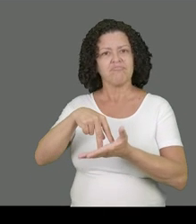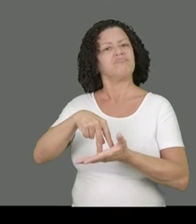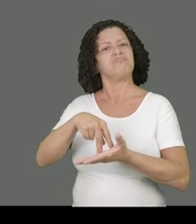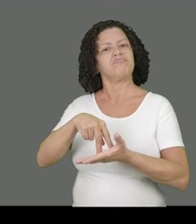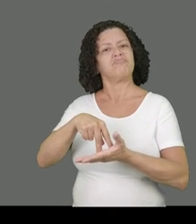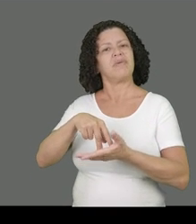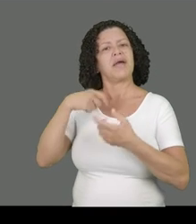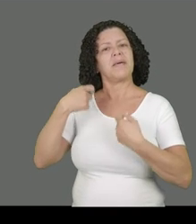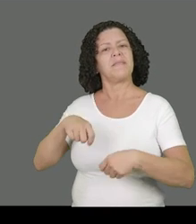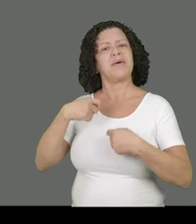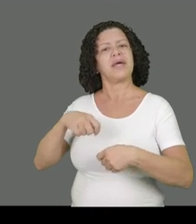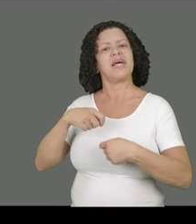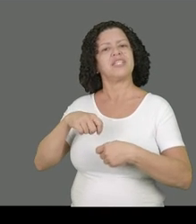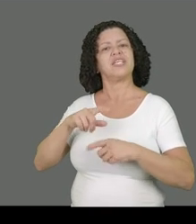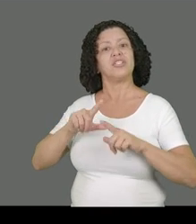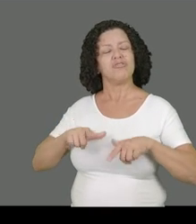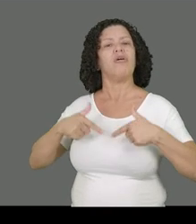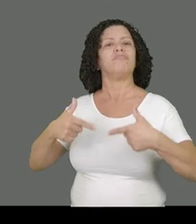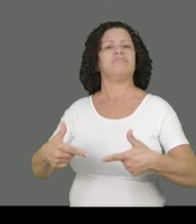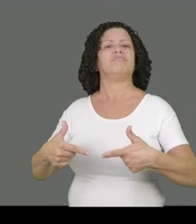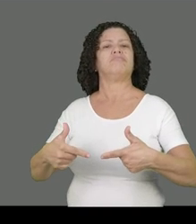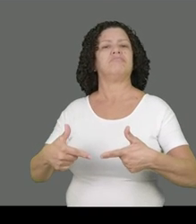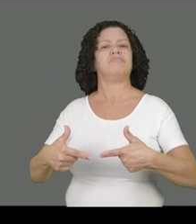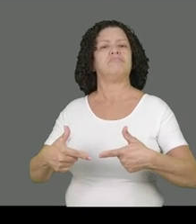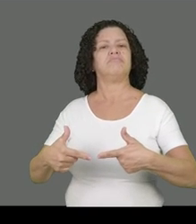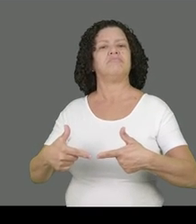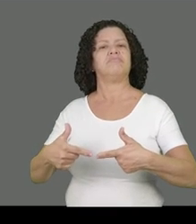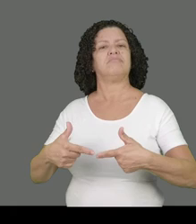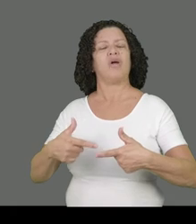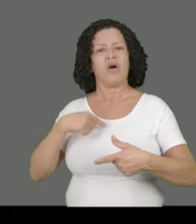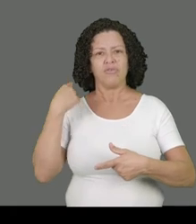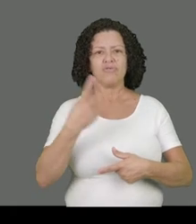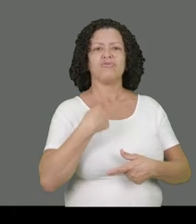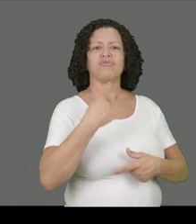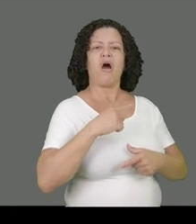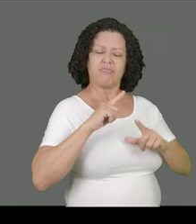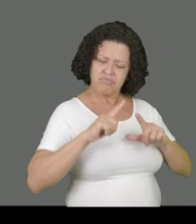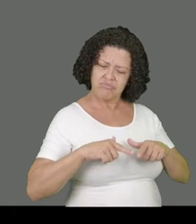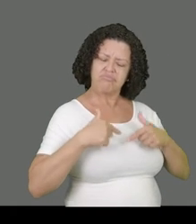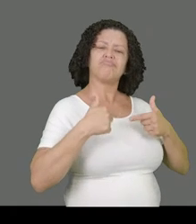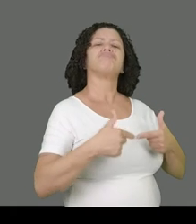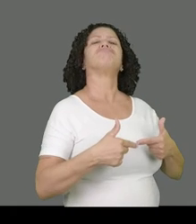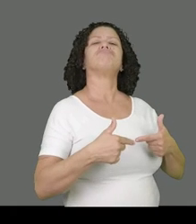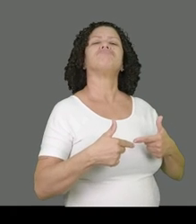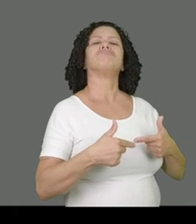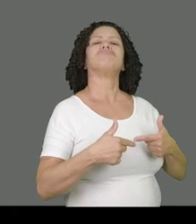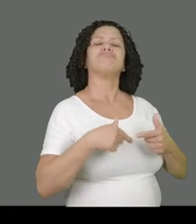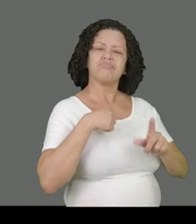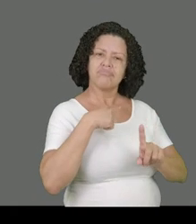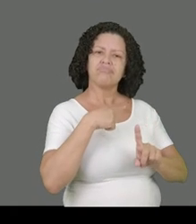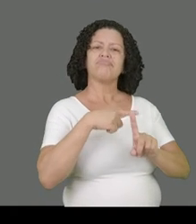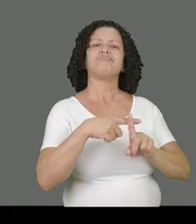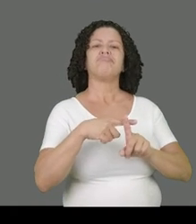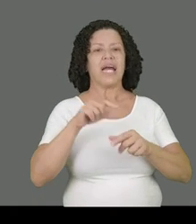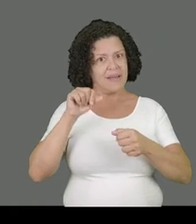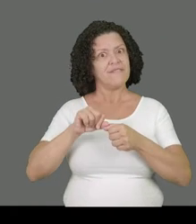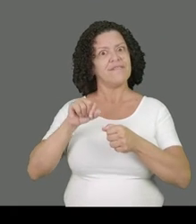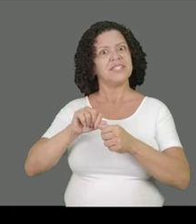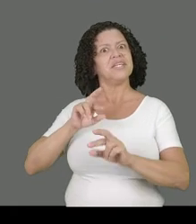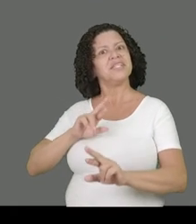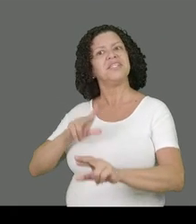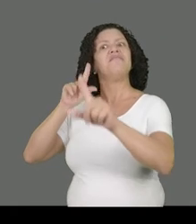nosso posicionamento é que precisa ser de ação, o nosso posicionamento é que precisa ser